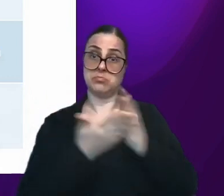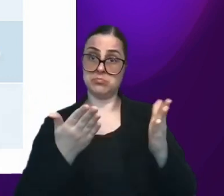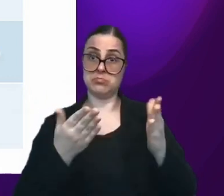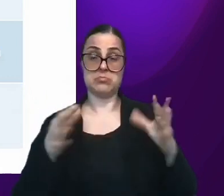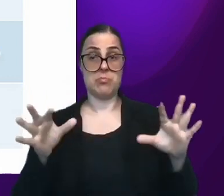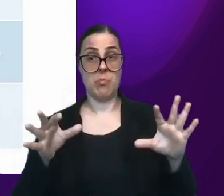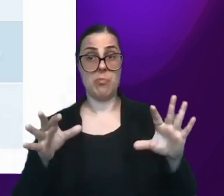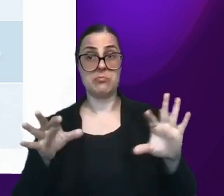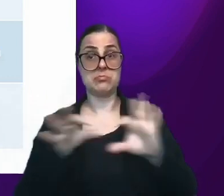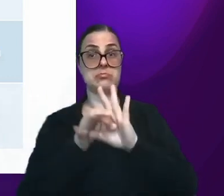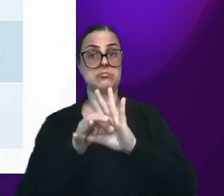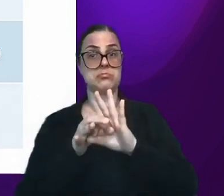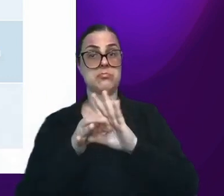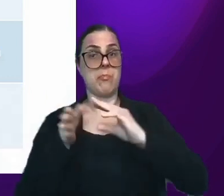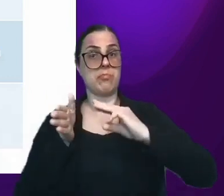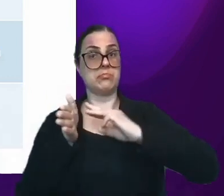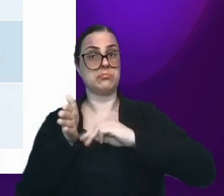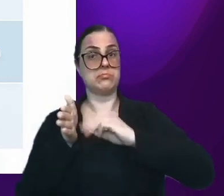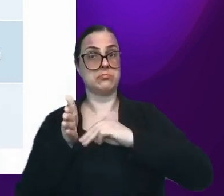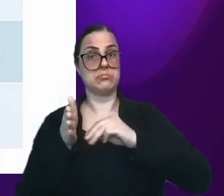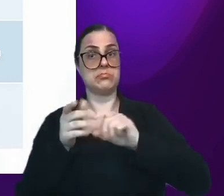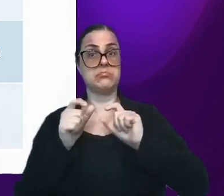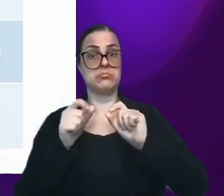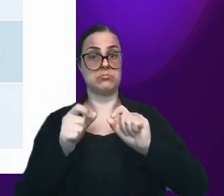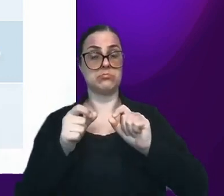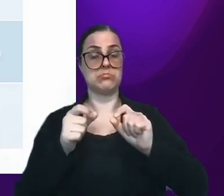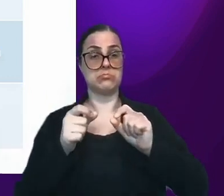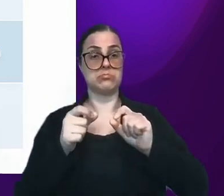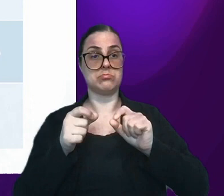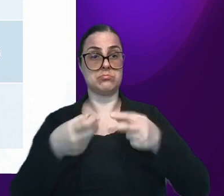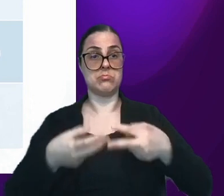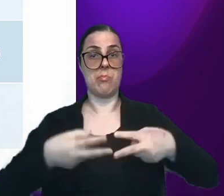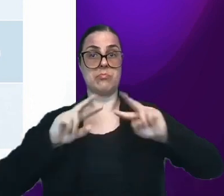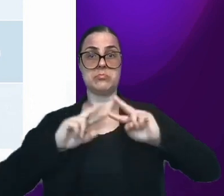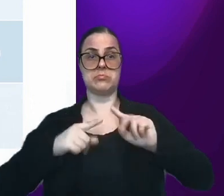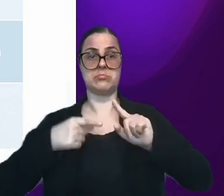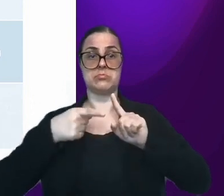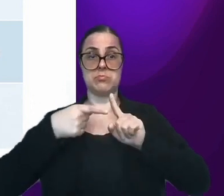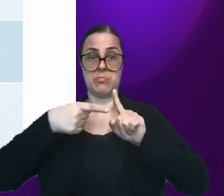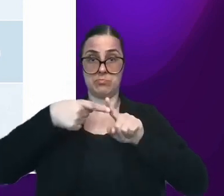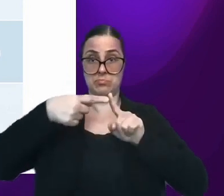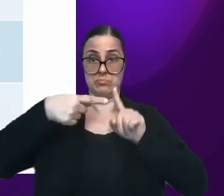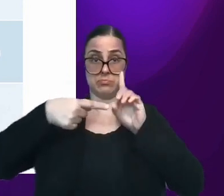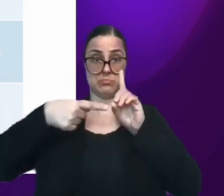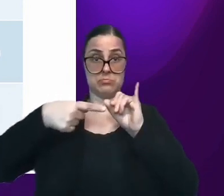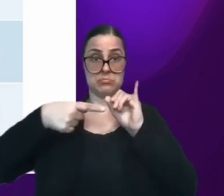que permitem a transferência de solutos, entre eles a difusão, a convecção,